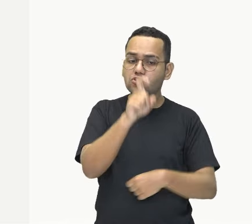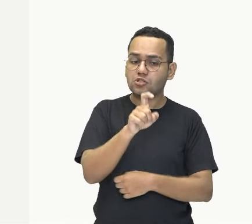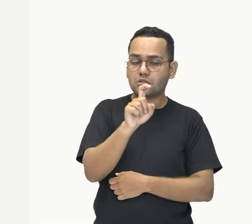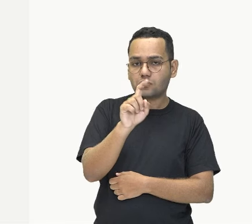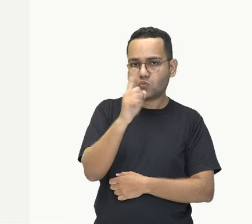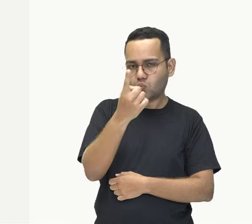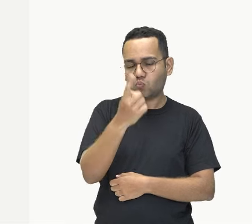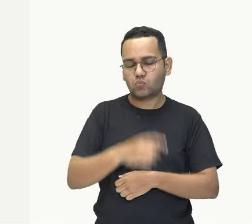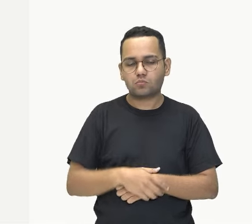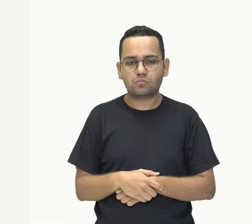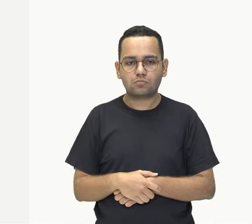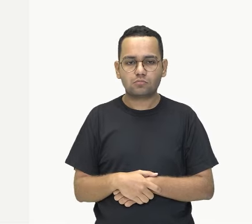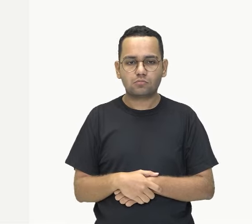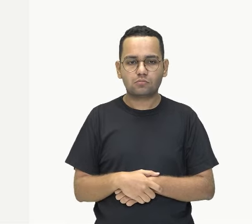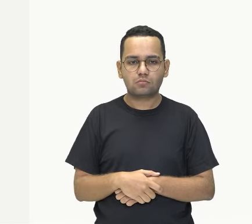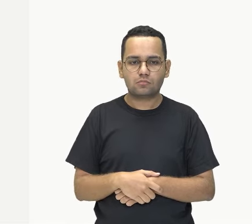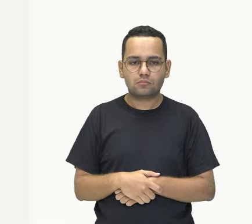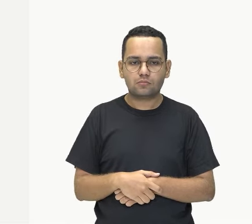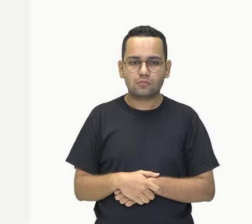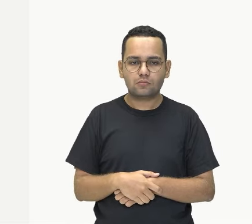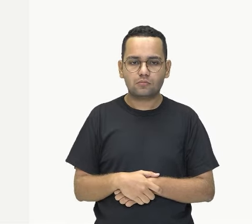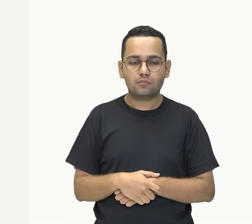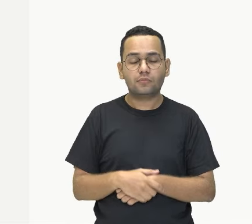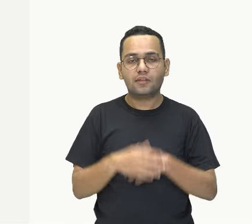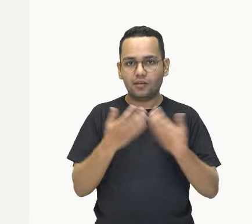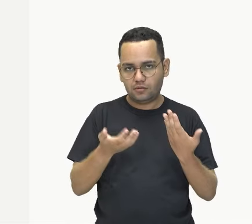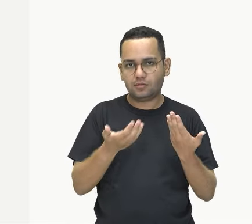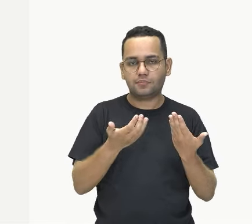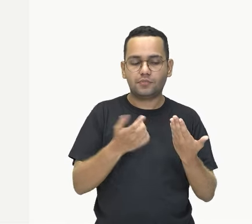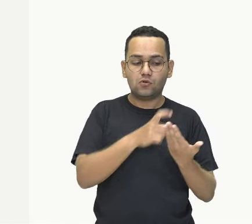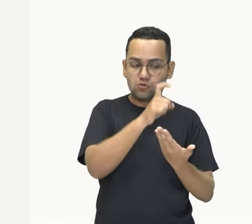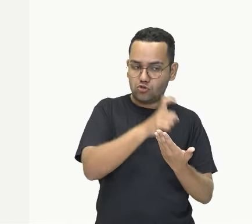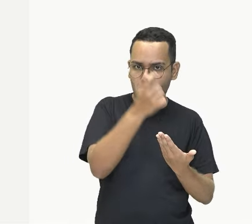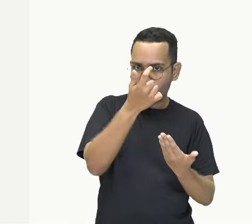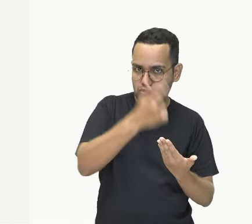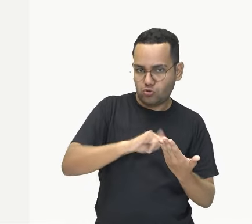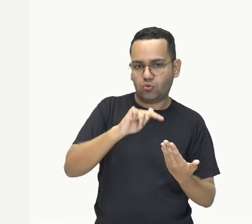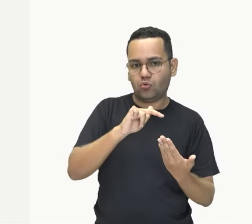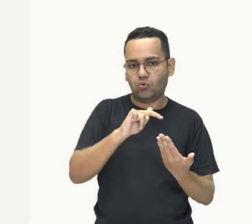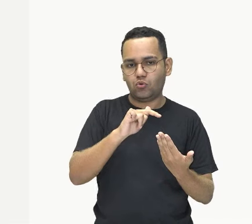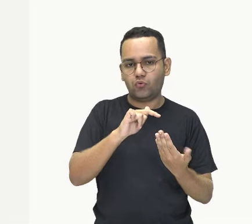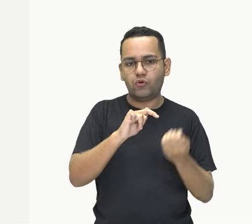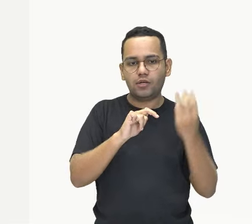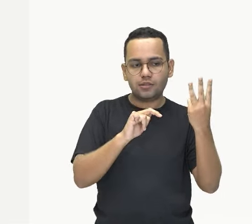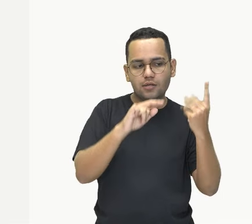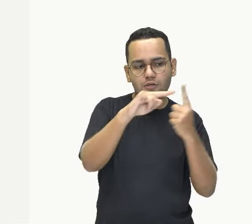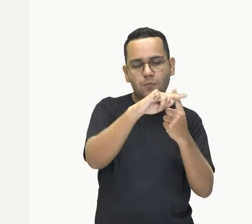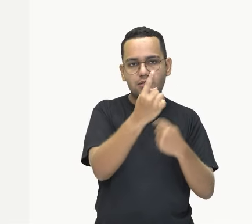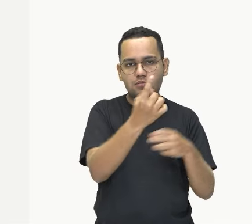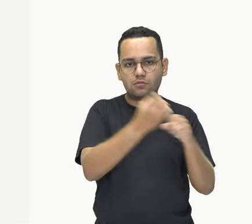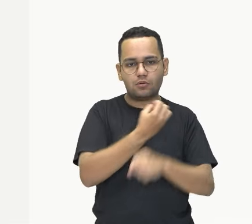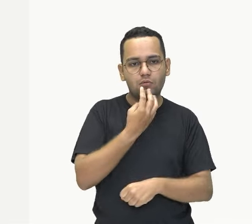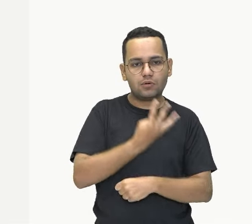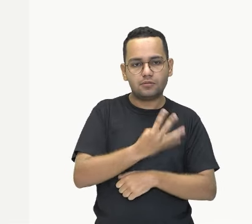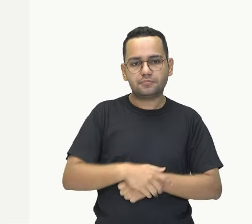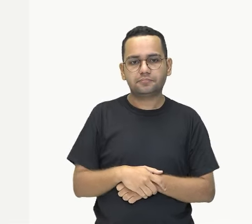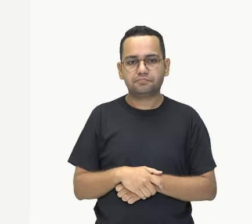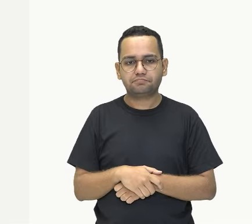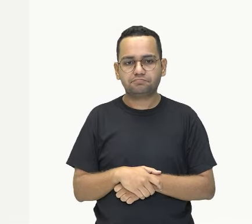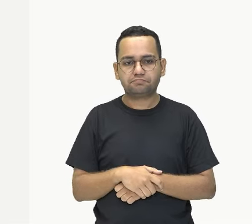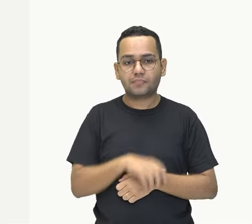1. Então, 3 mais 1, x à quarta. Meu y, expoente 1, e aqui